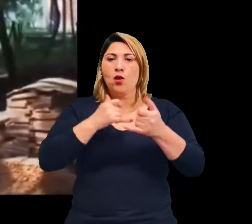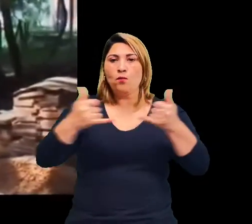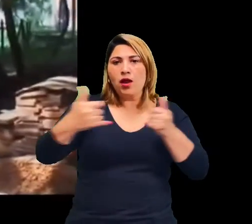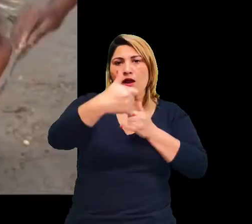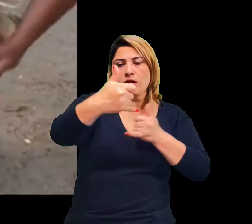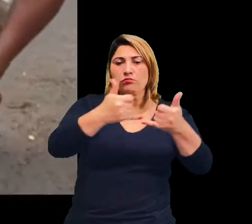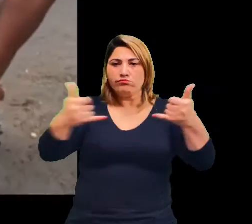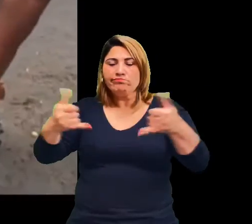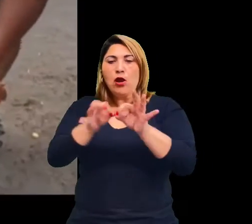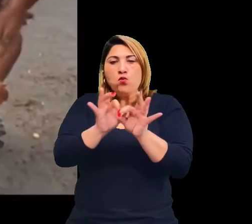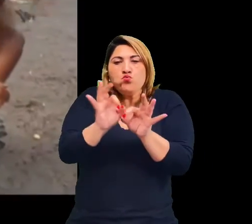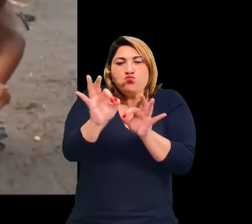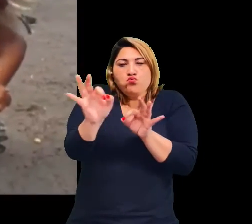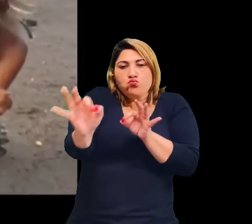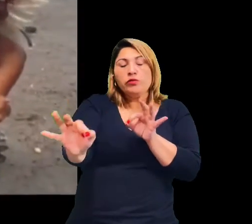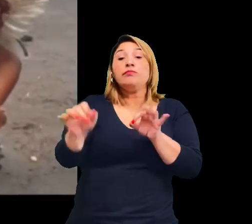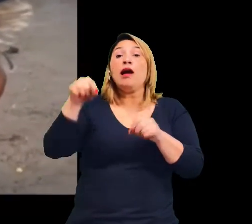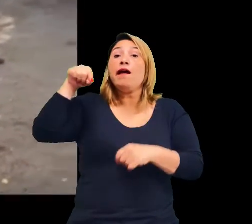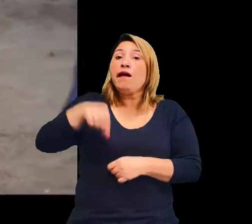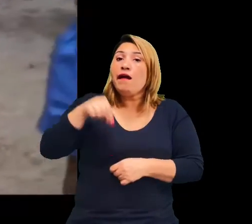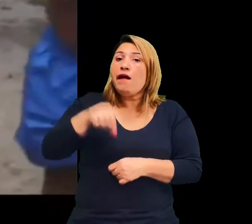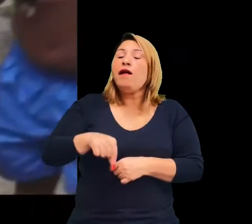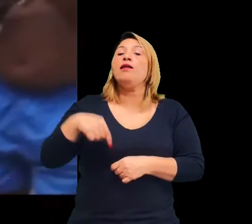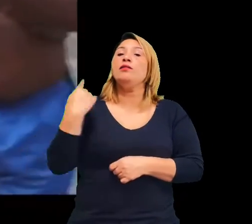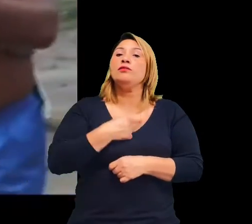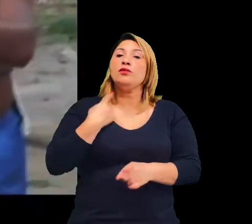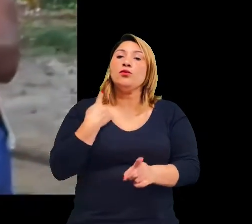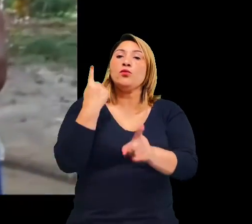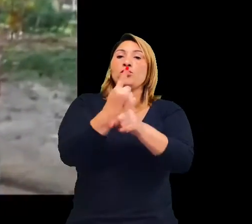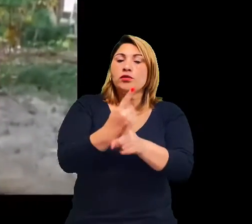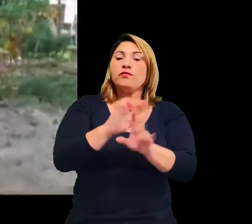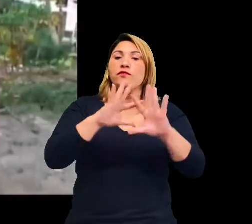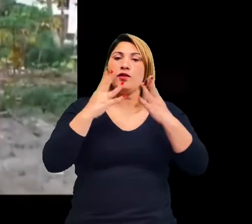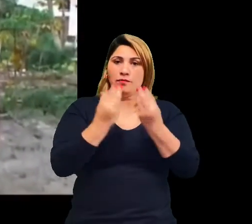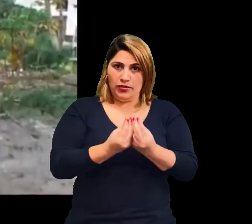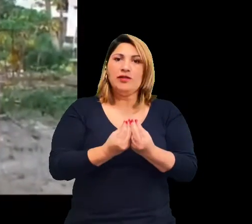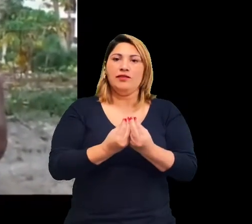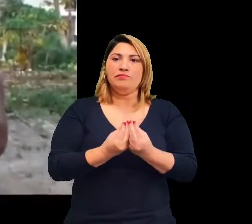hectares. Foi aqui que encontramos a família de Pardal Pataxó.